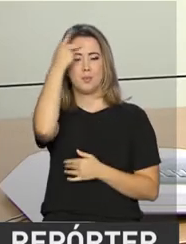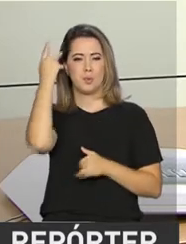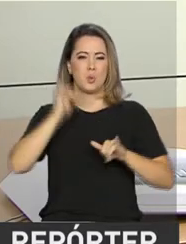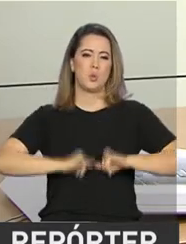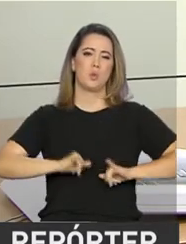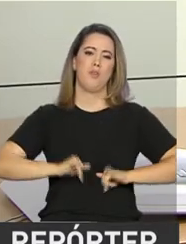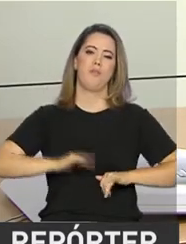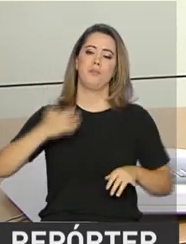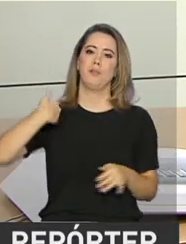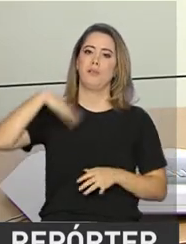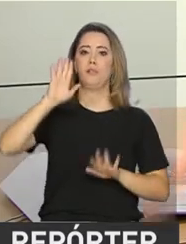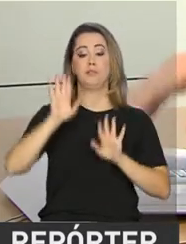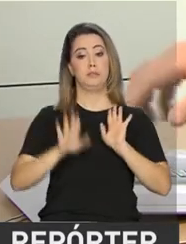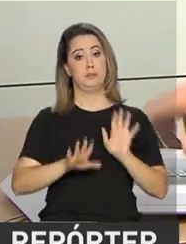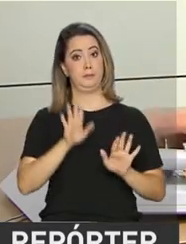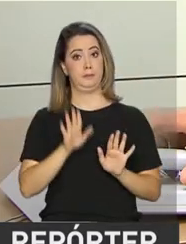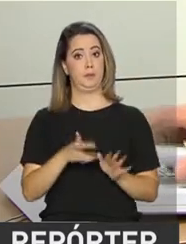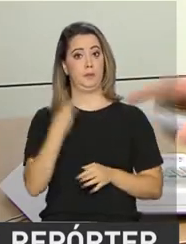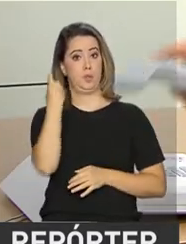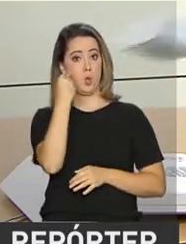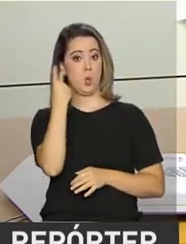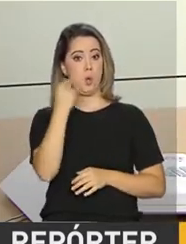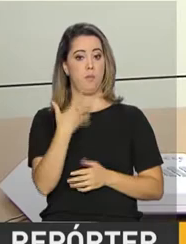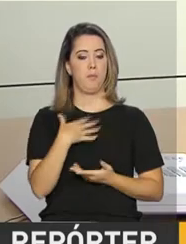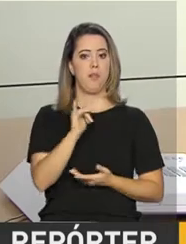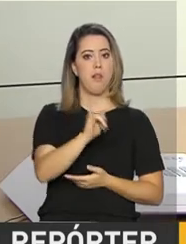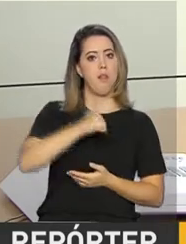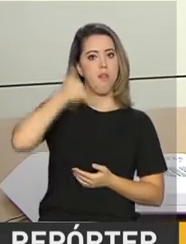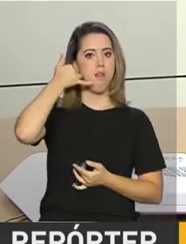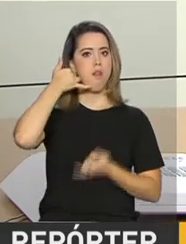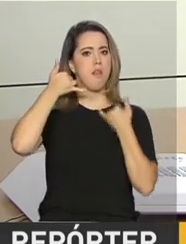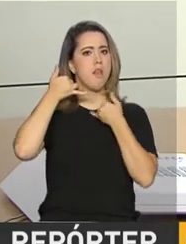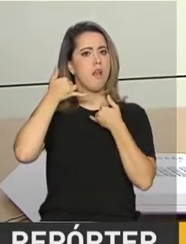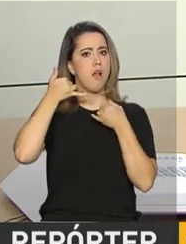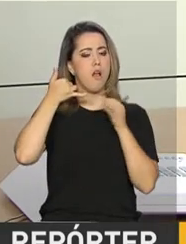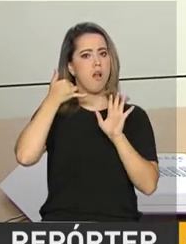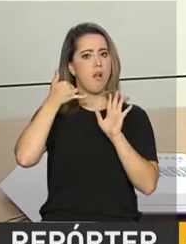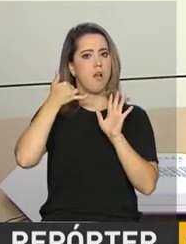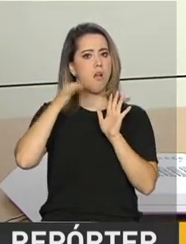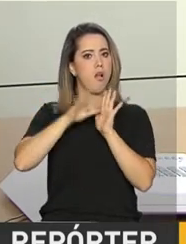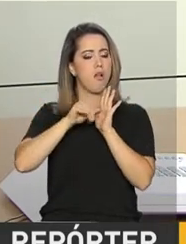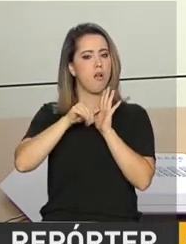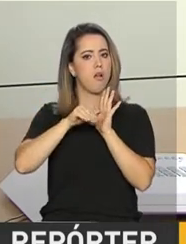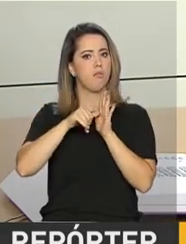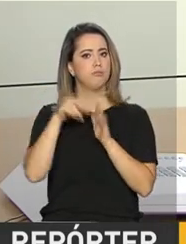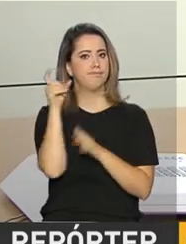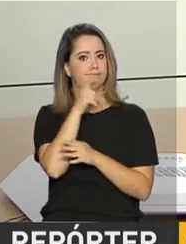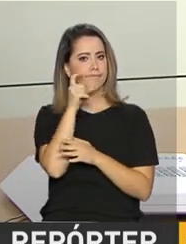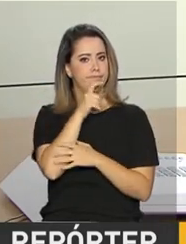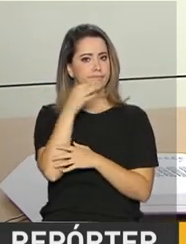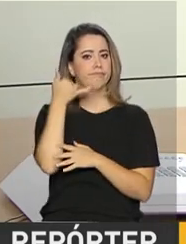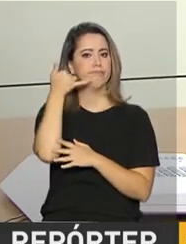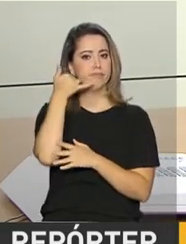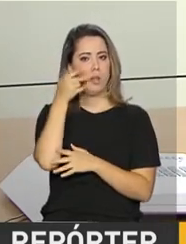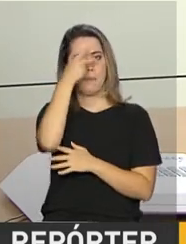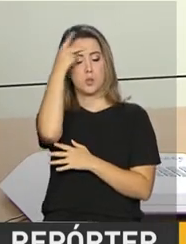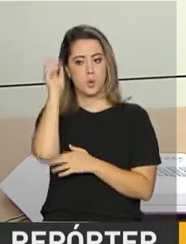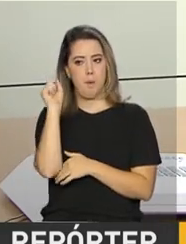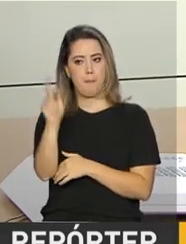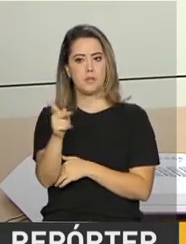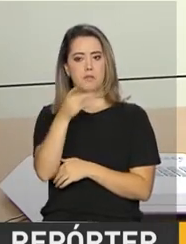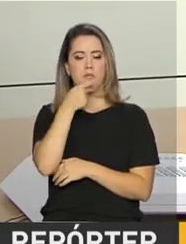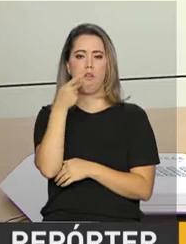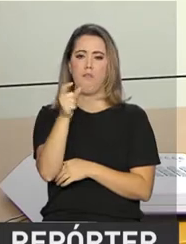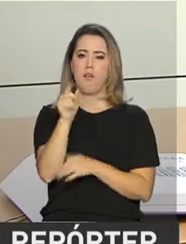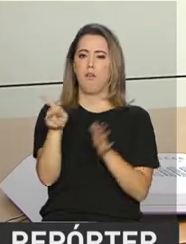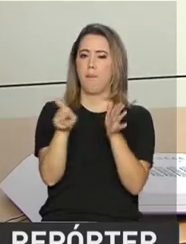vulneráveis normalmente os criminosos aplicam golpes por telefone os golpistas ligam para os aposentados se passando por